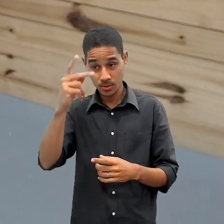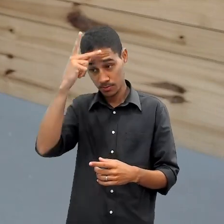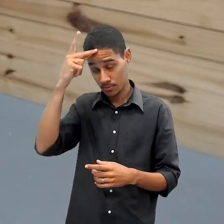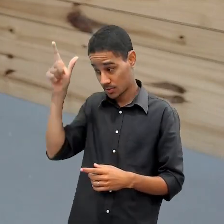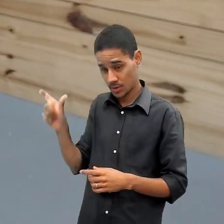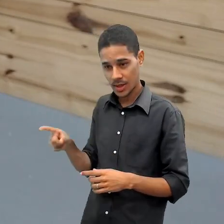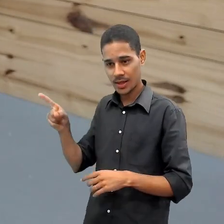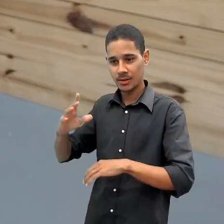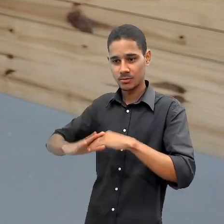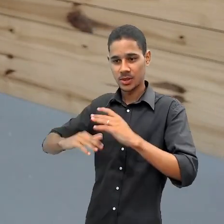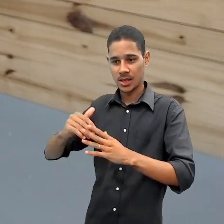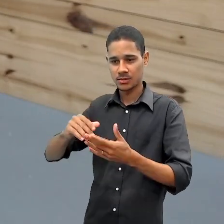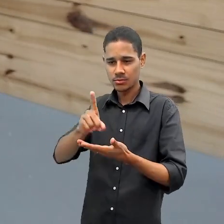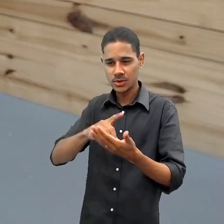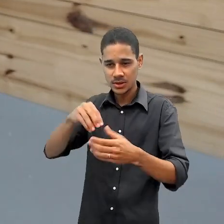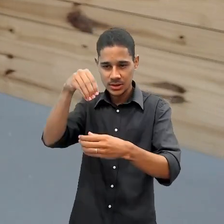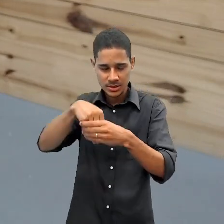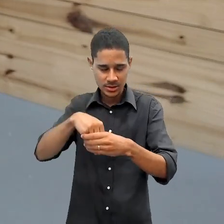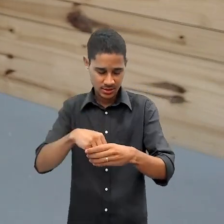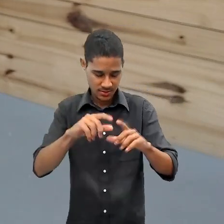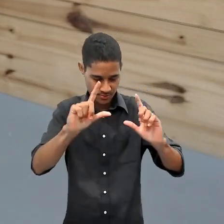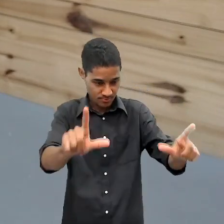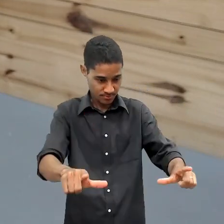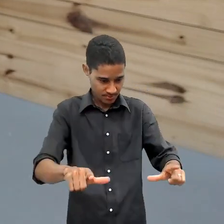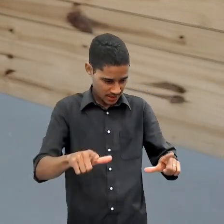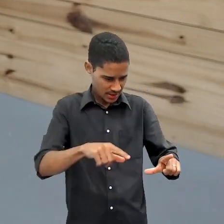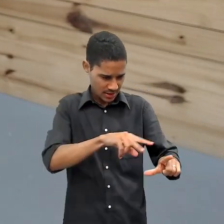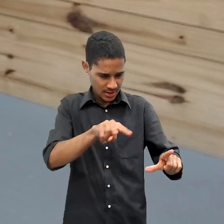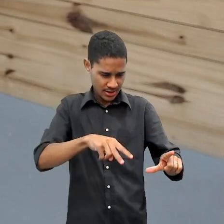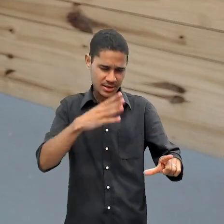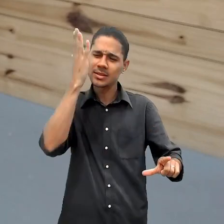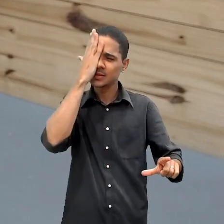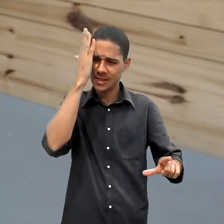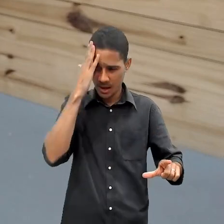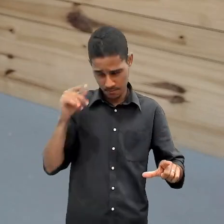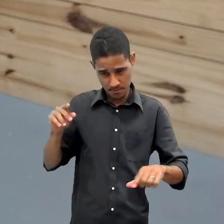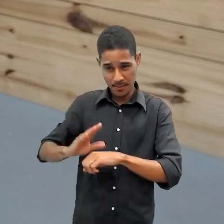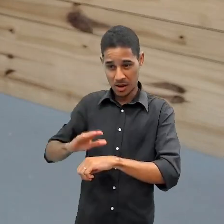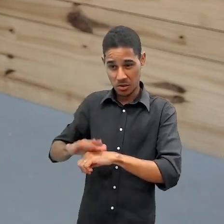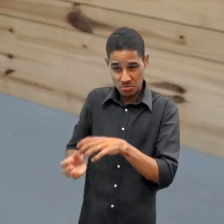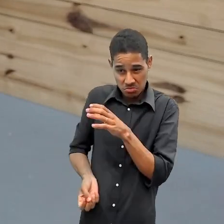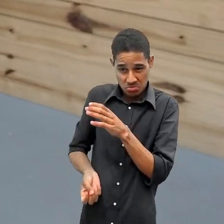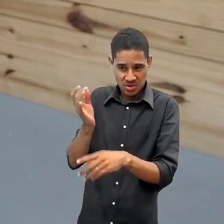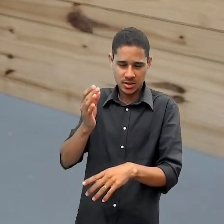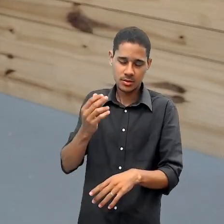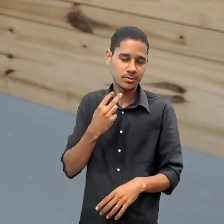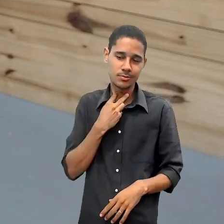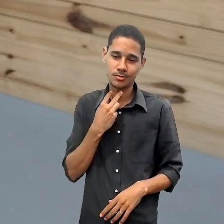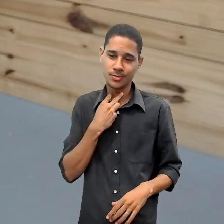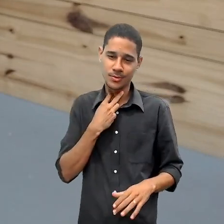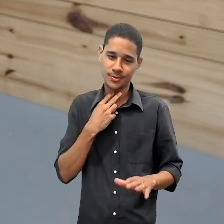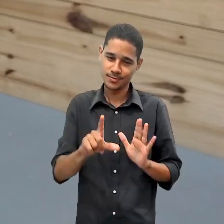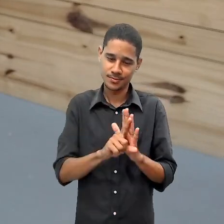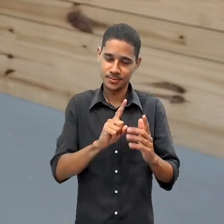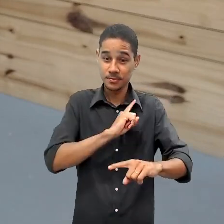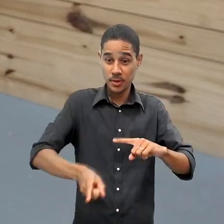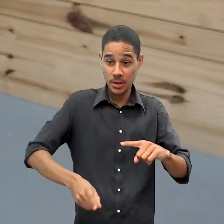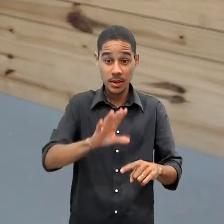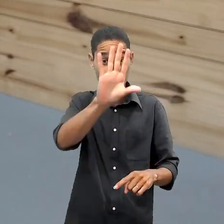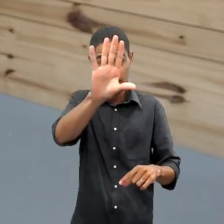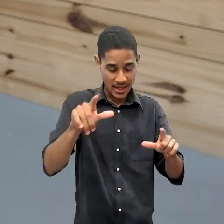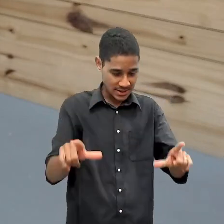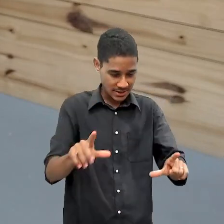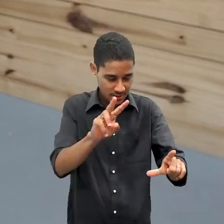ler esse tipo de projetos, mesmo que ele não possa projetar por questões legais, né? Mas ele tem que saber ler,